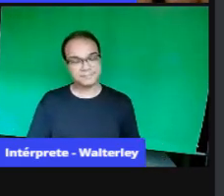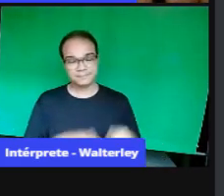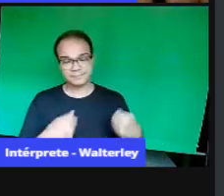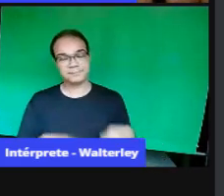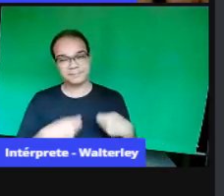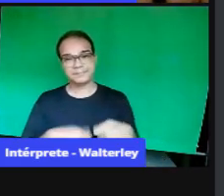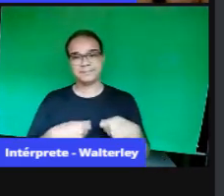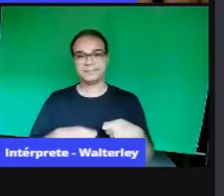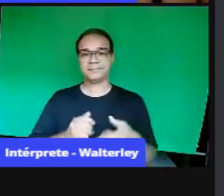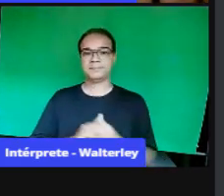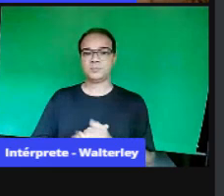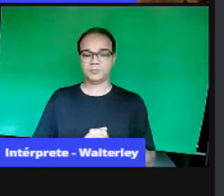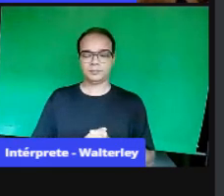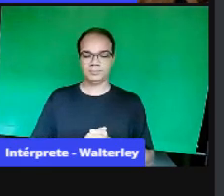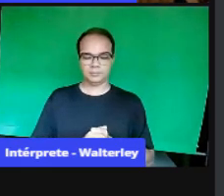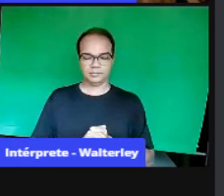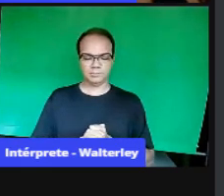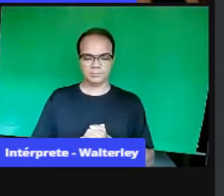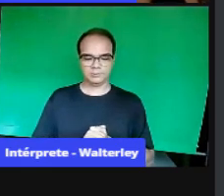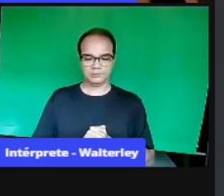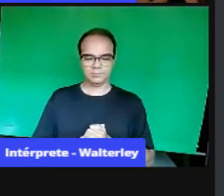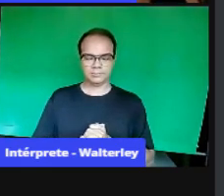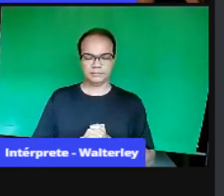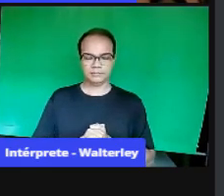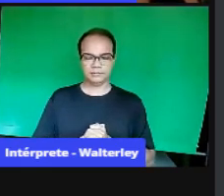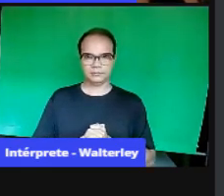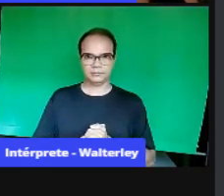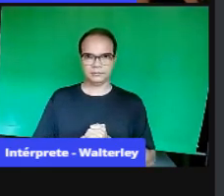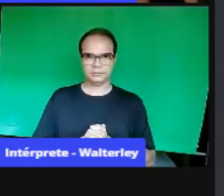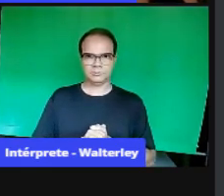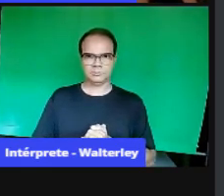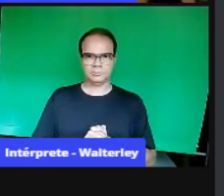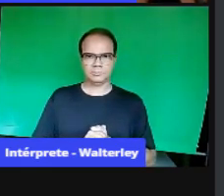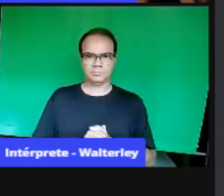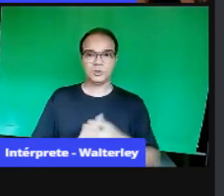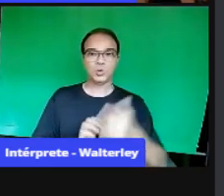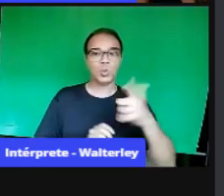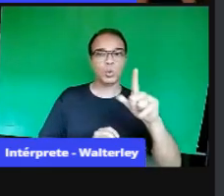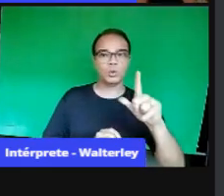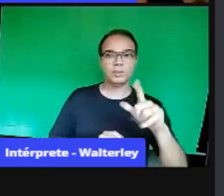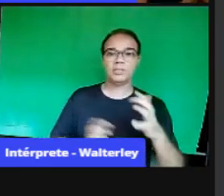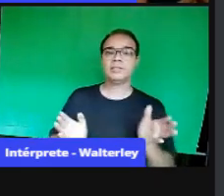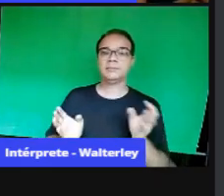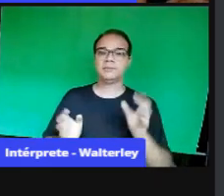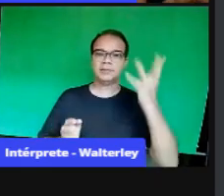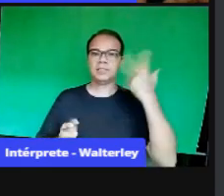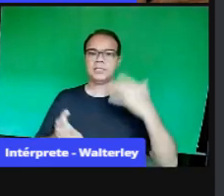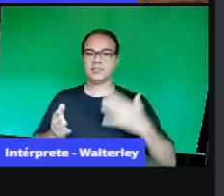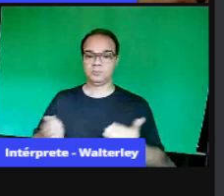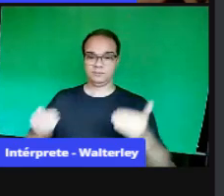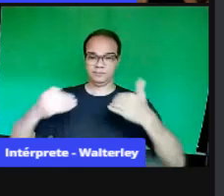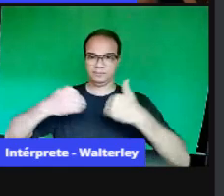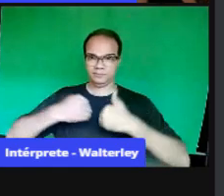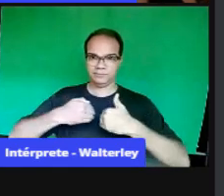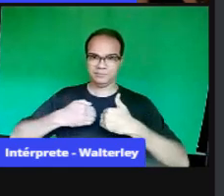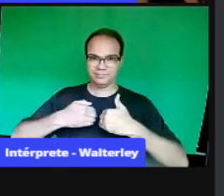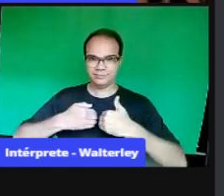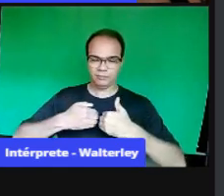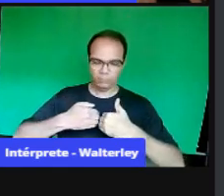aqui comportamentos específicos quando fala de criança com autismo. Existe